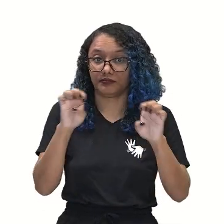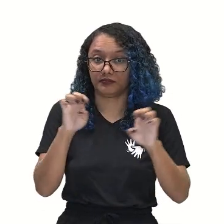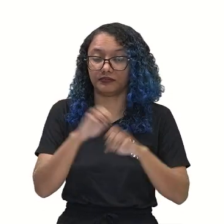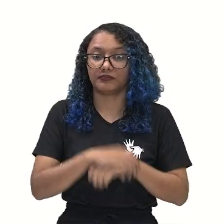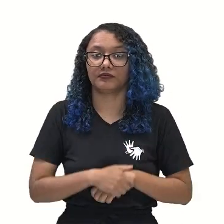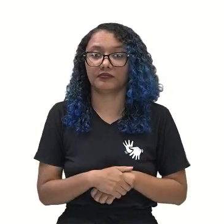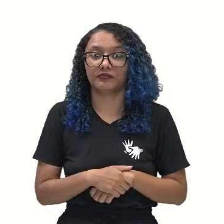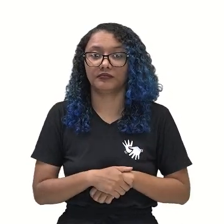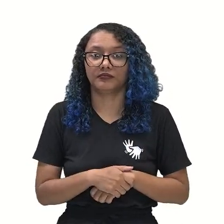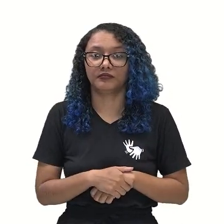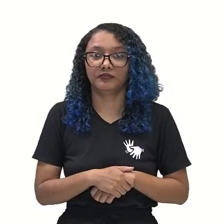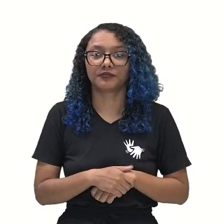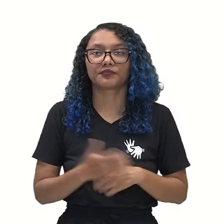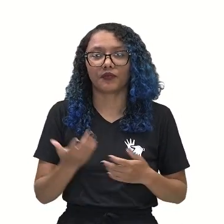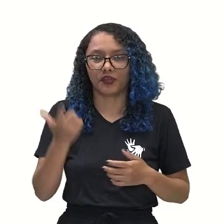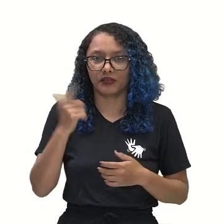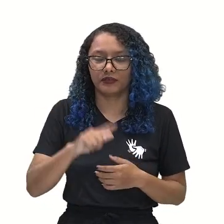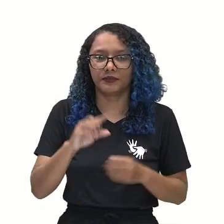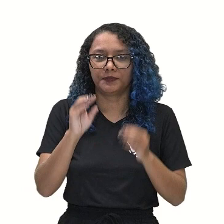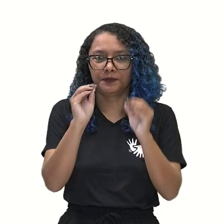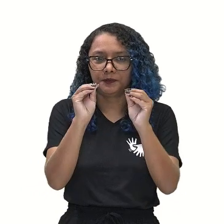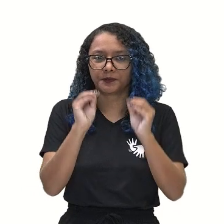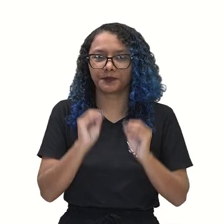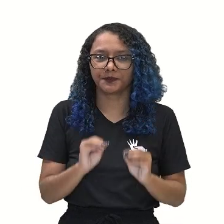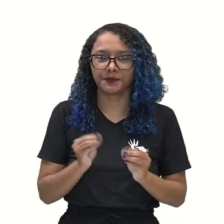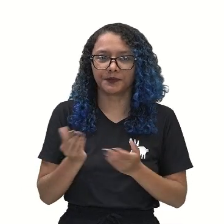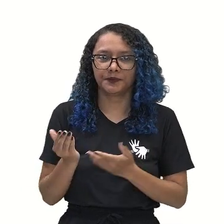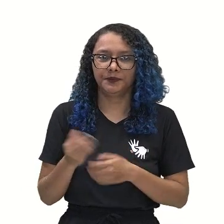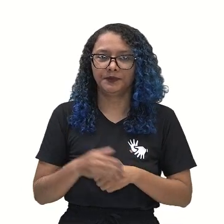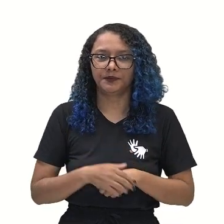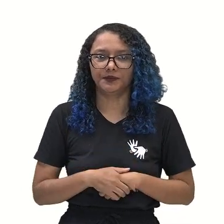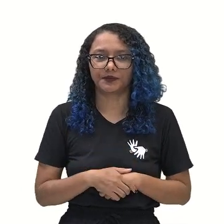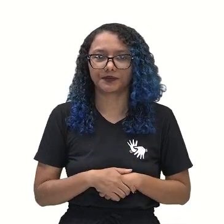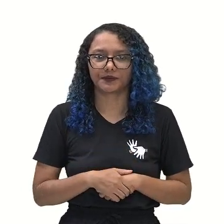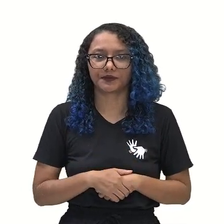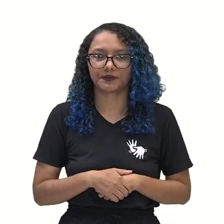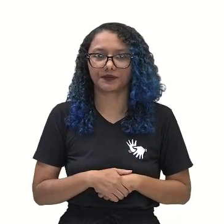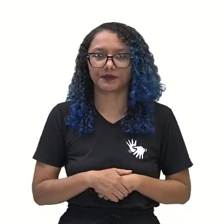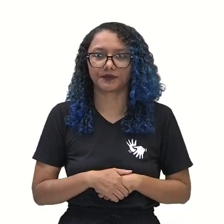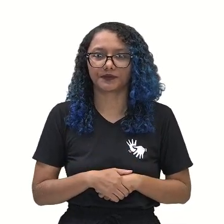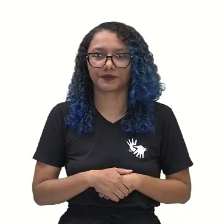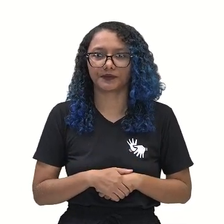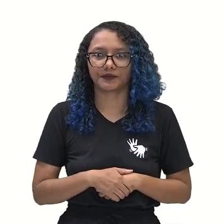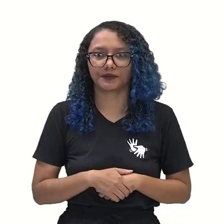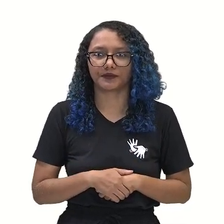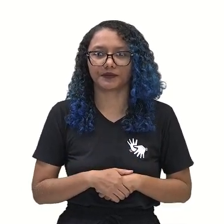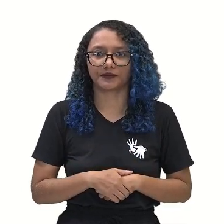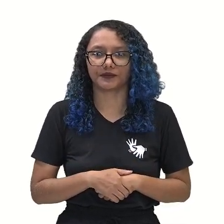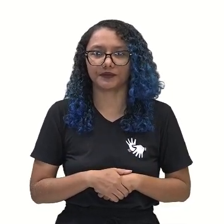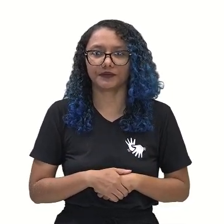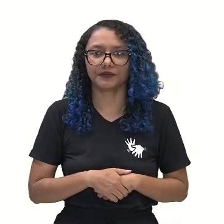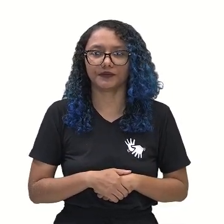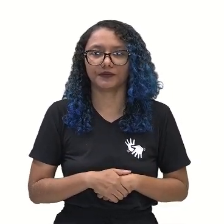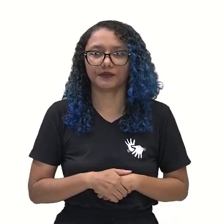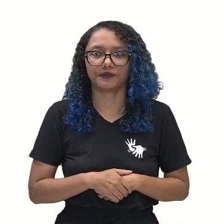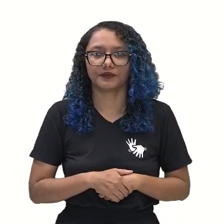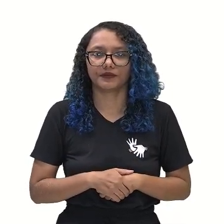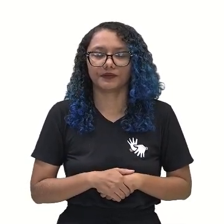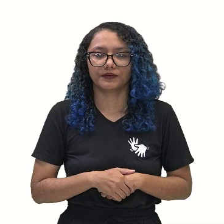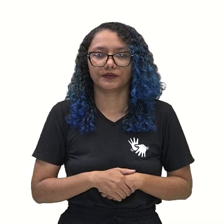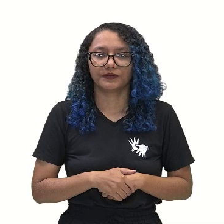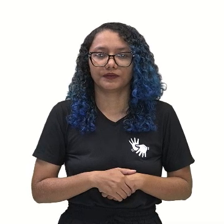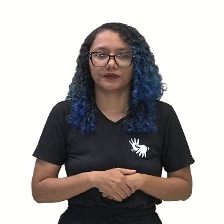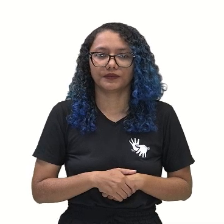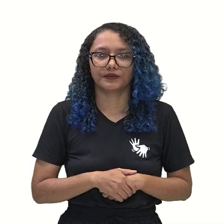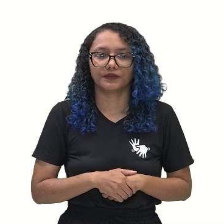Vou repetir aqui, ó. Repetindo. Beleza? Então, repetindo isso, nós temos... Está aqui o meu